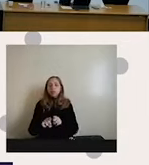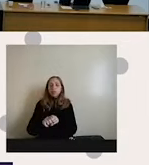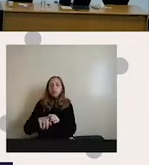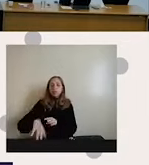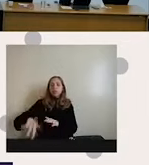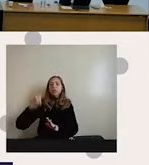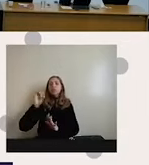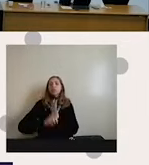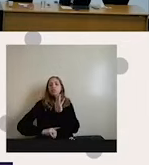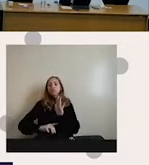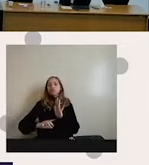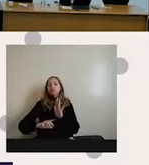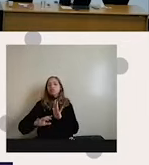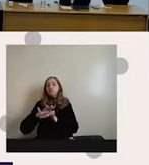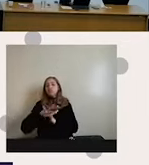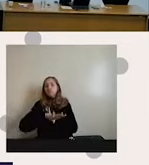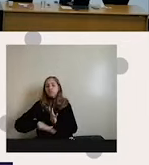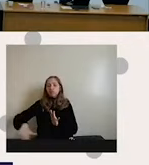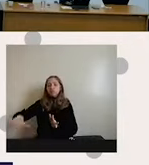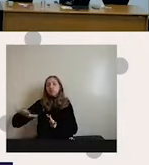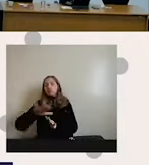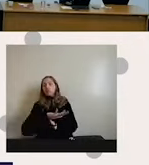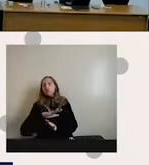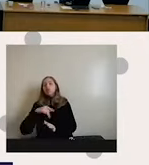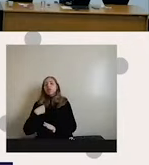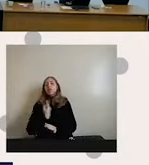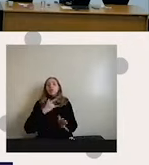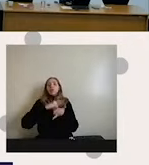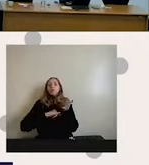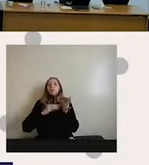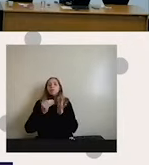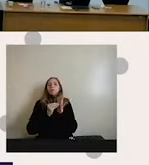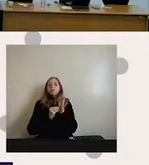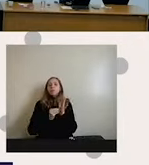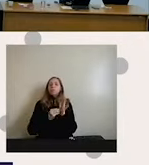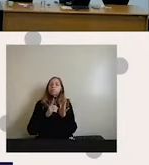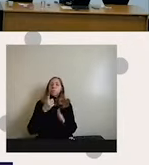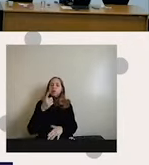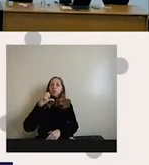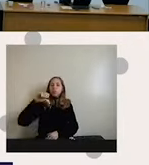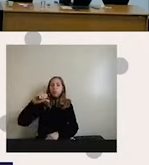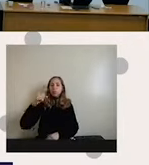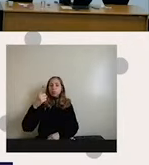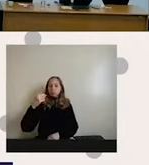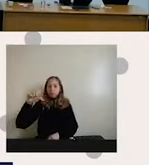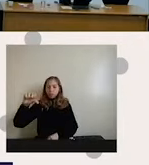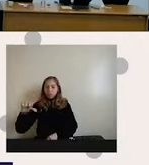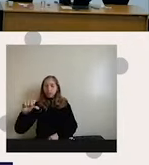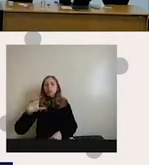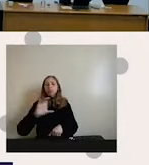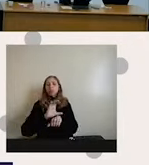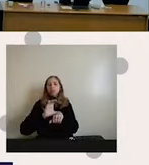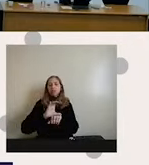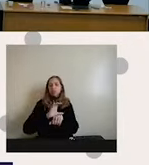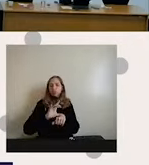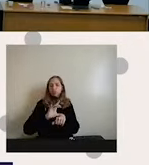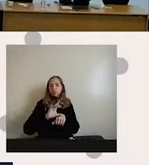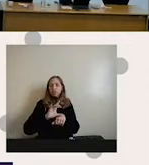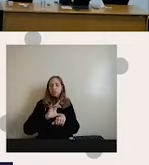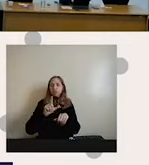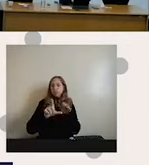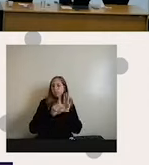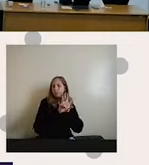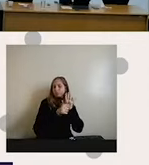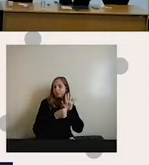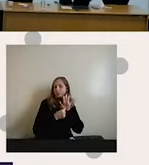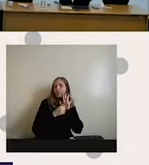está pautado nas nossas legislações, lá desde 1919, de que se determinada atividade econômica está intrínseco